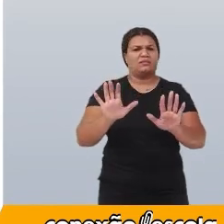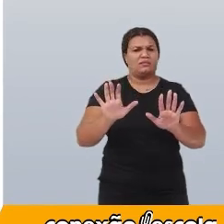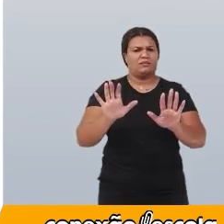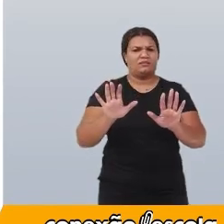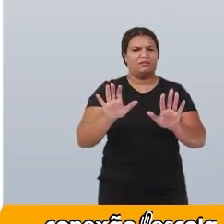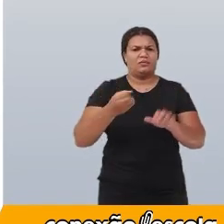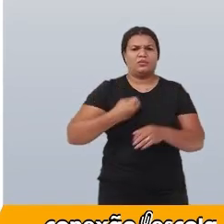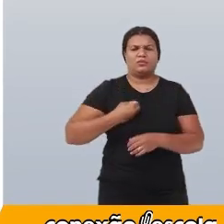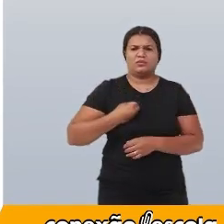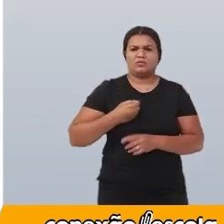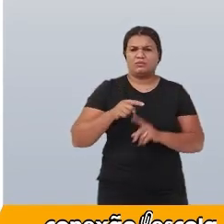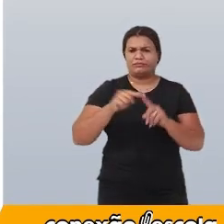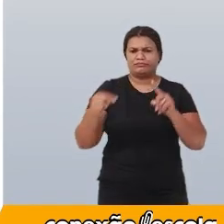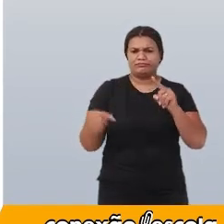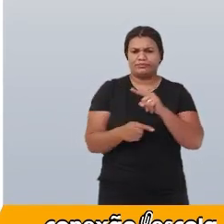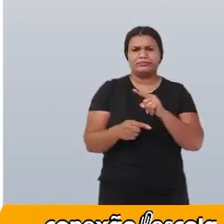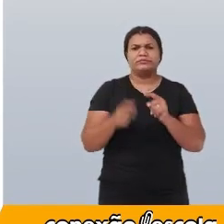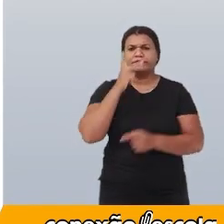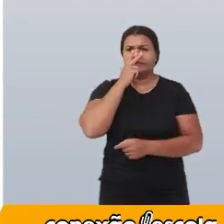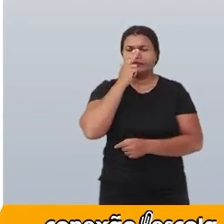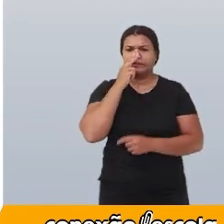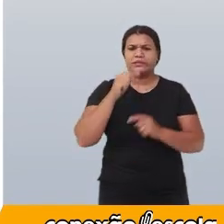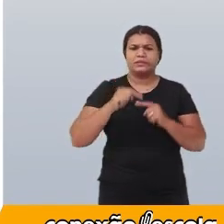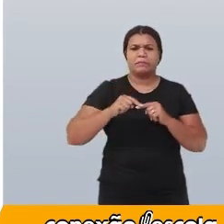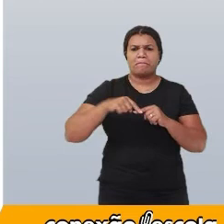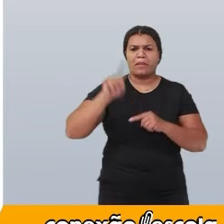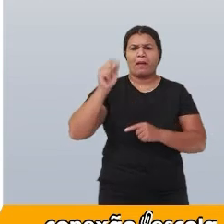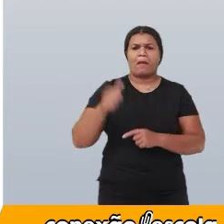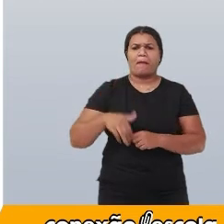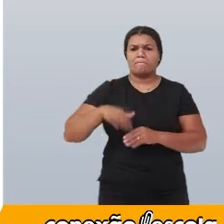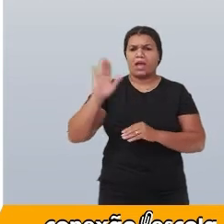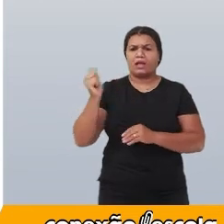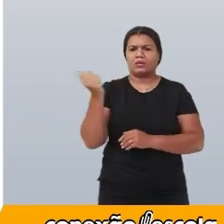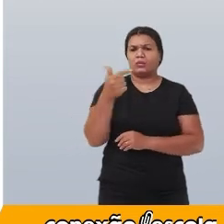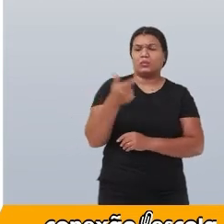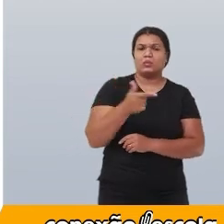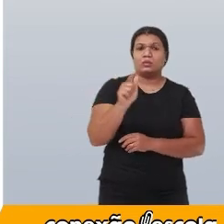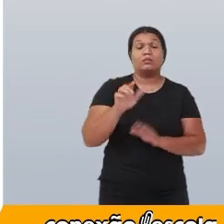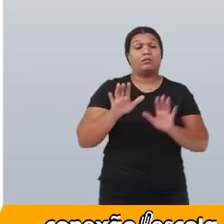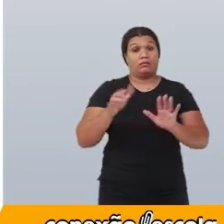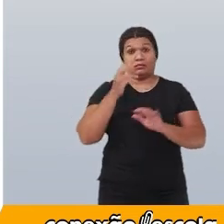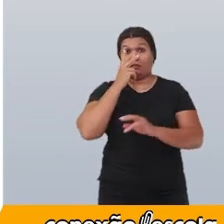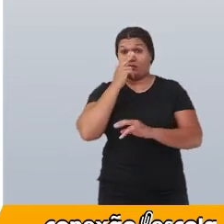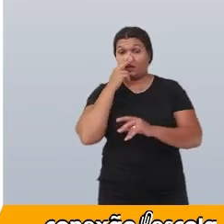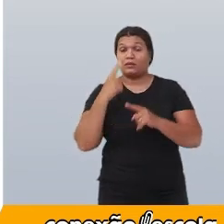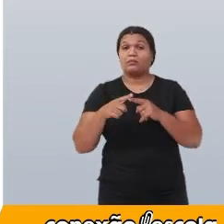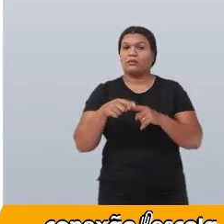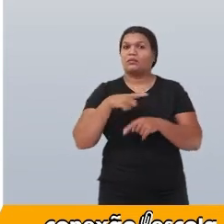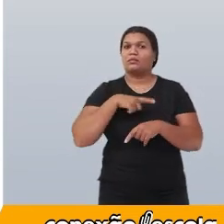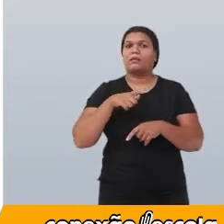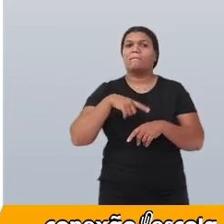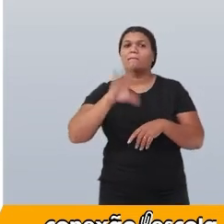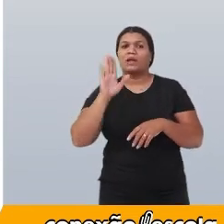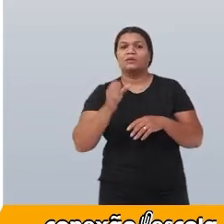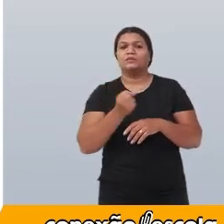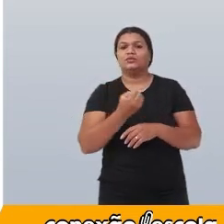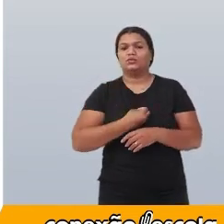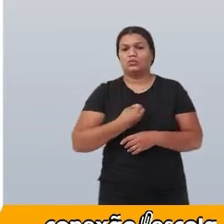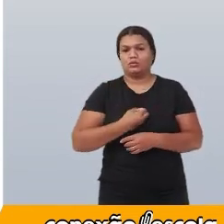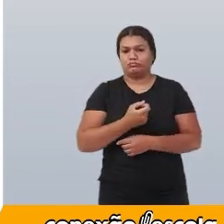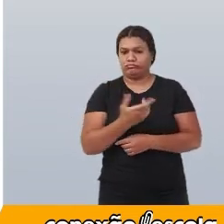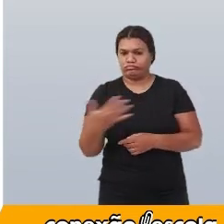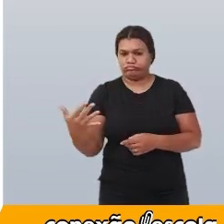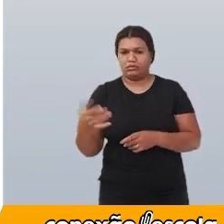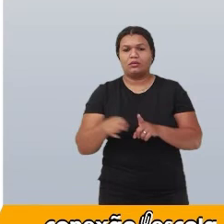o número de baixo parece que é maior. Ele parece porque tem mais algarismos.